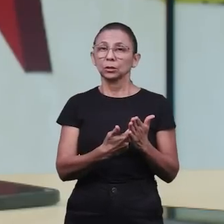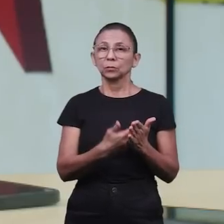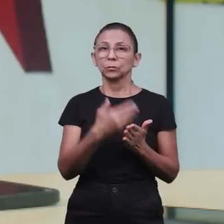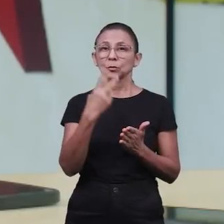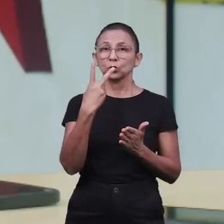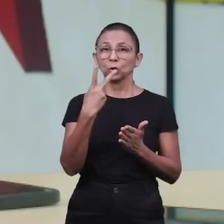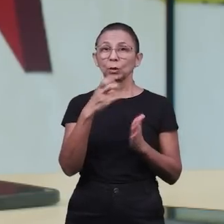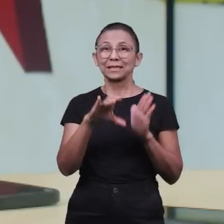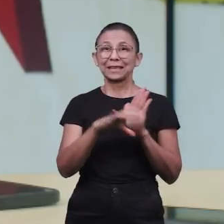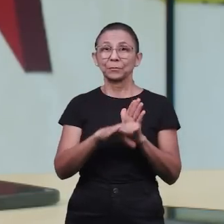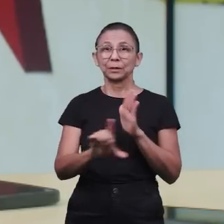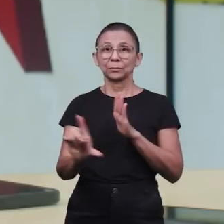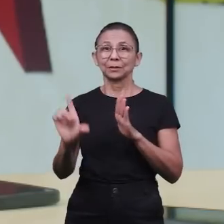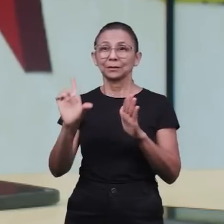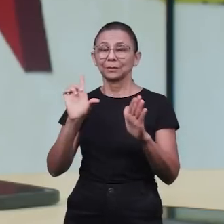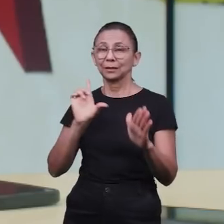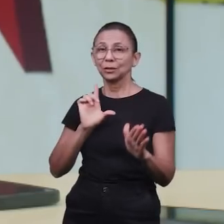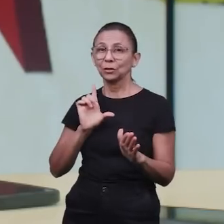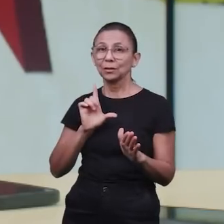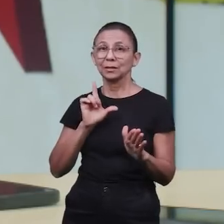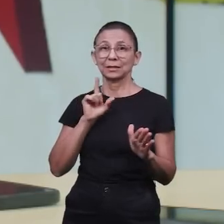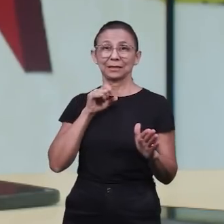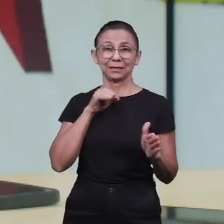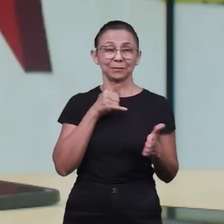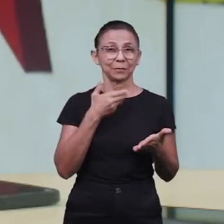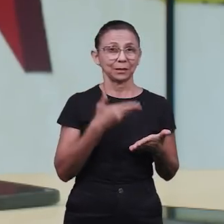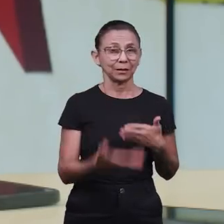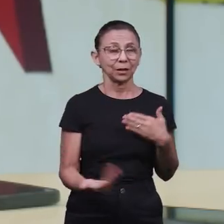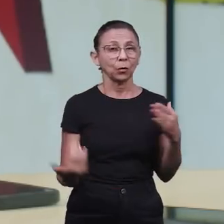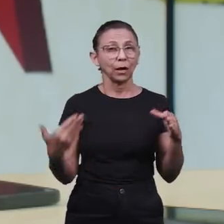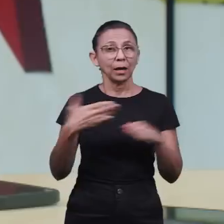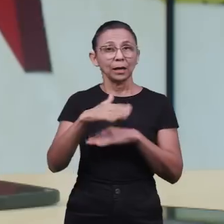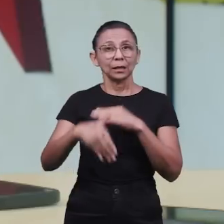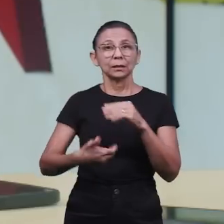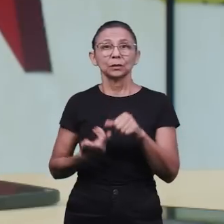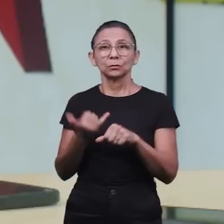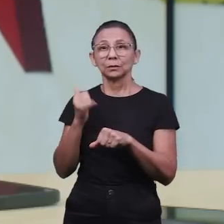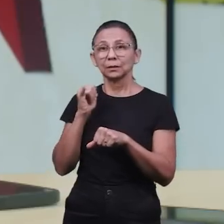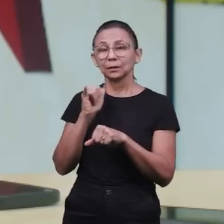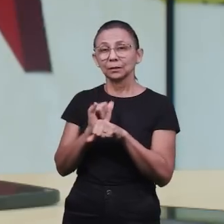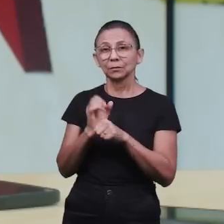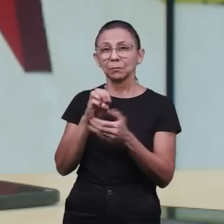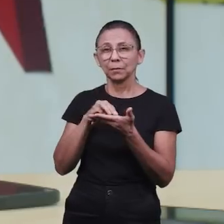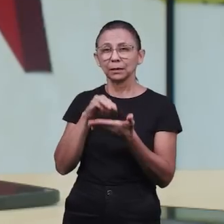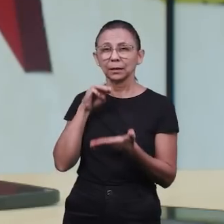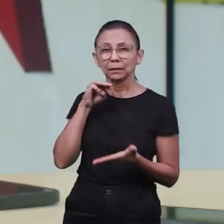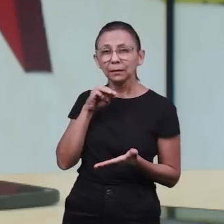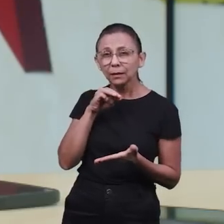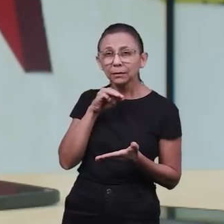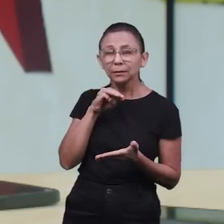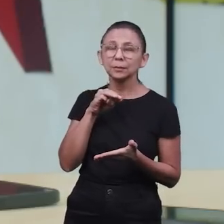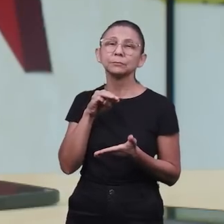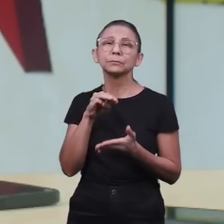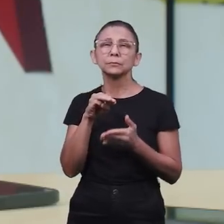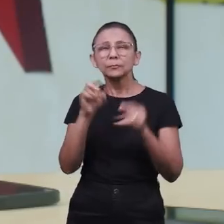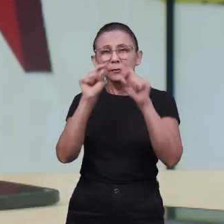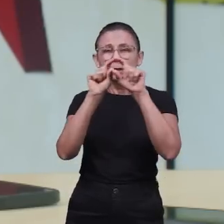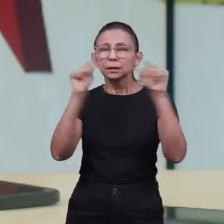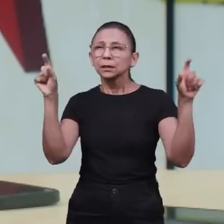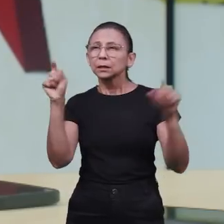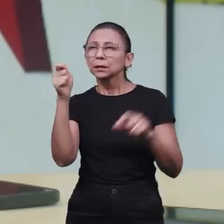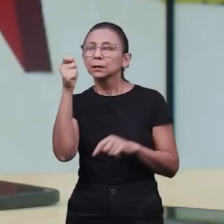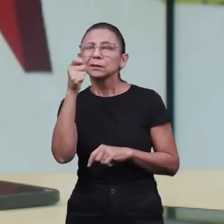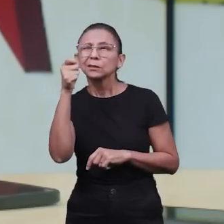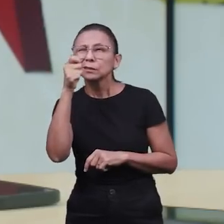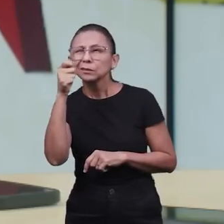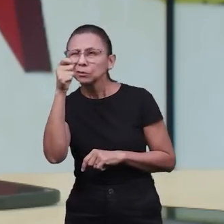lá no canal da Igreja Cristã Maranata no YouTube, dentro do canal tem uma lupa, você clica ali para buscar, e aí você coloca Conversas